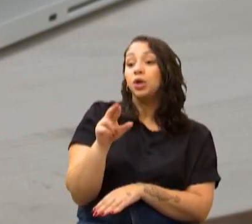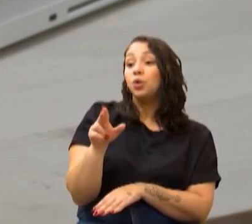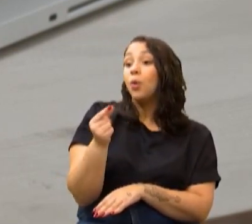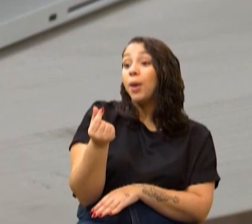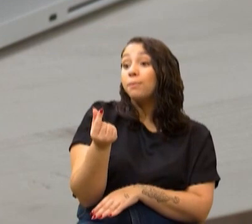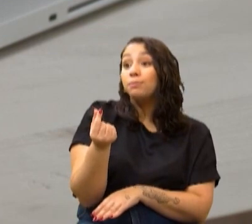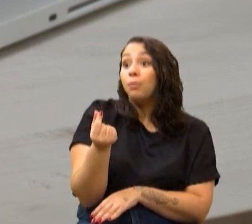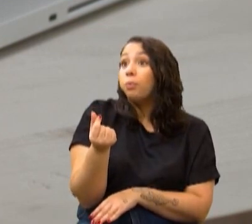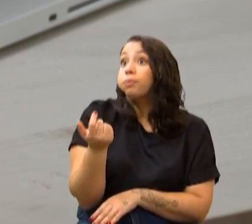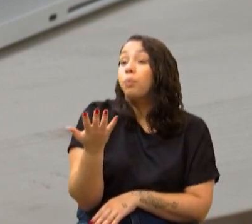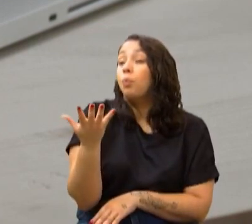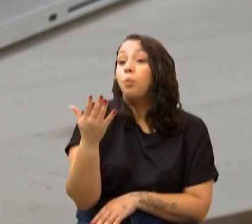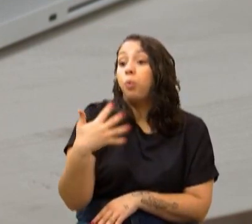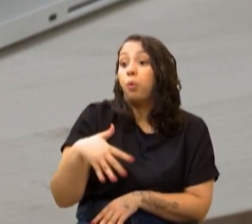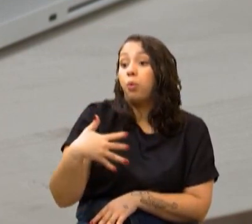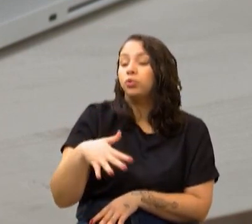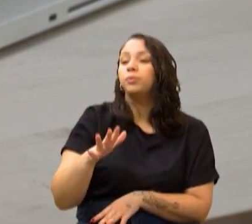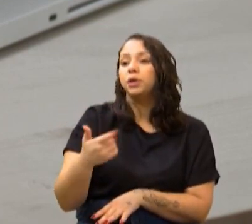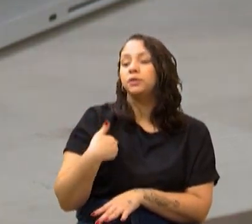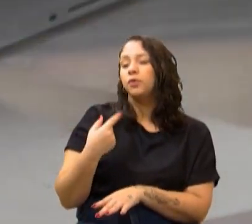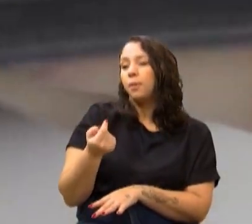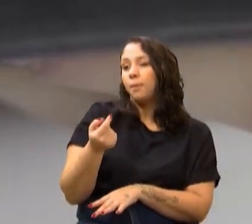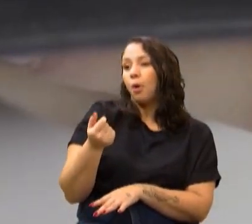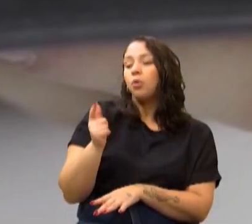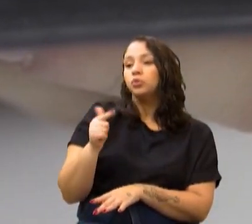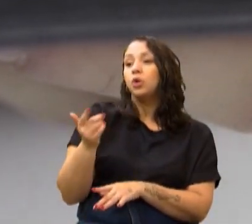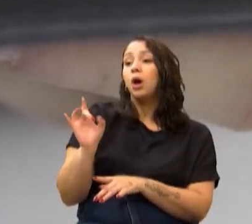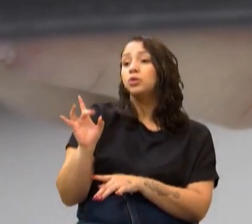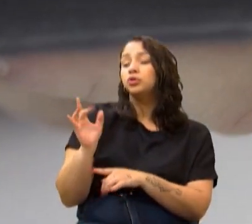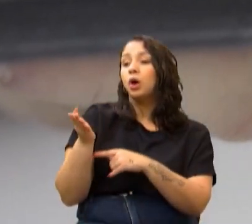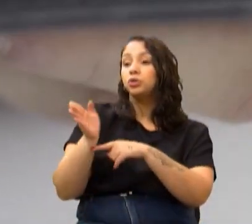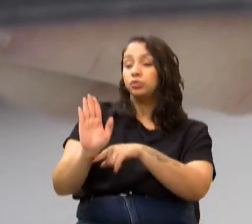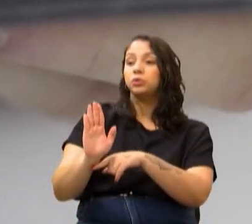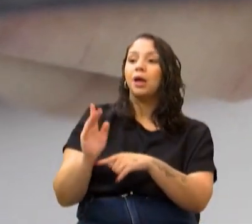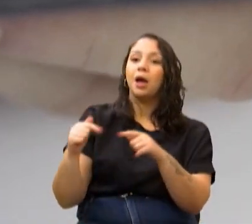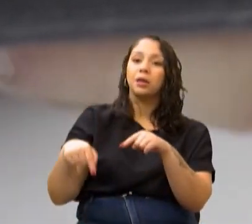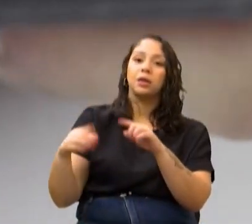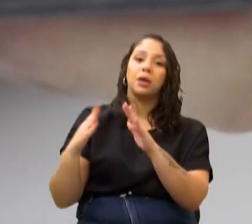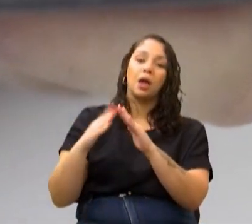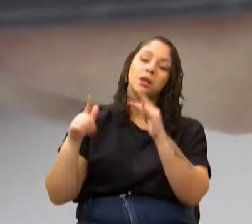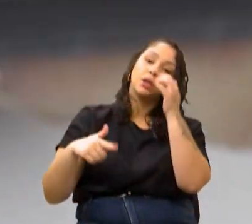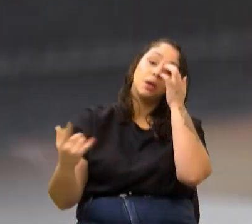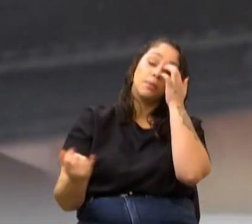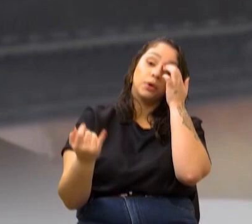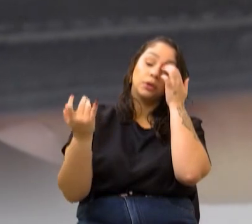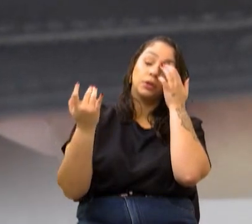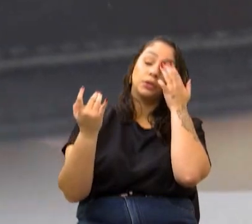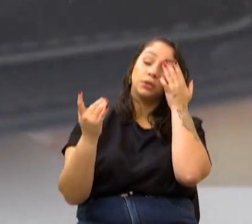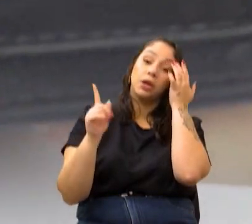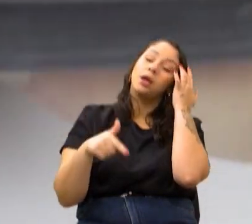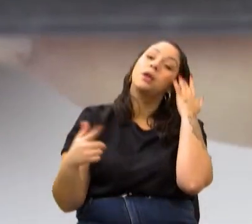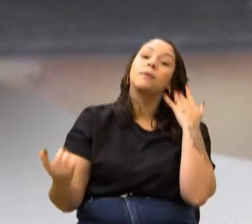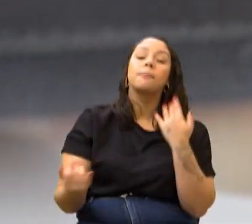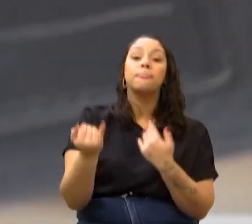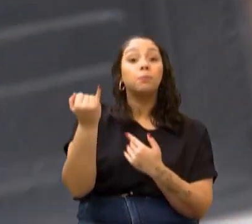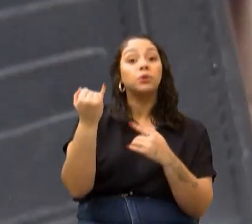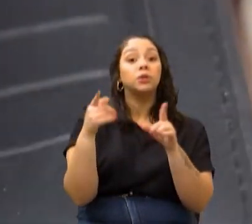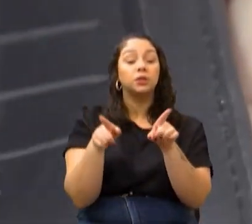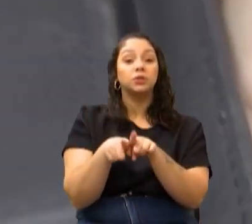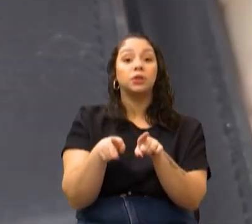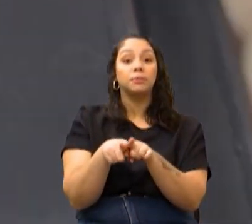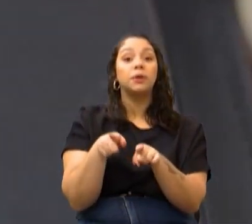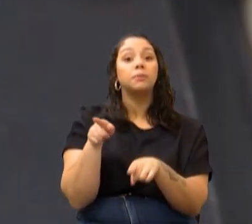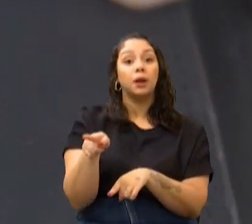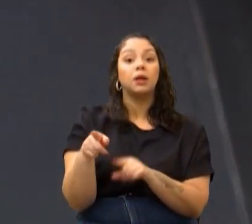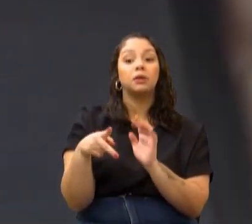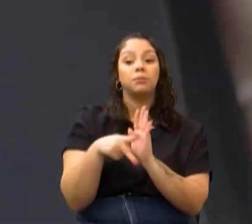muito, mas tá aqui um pouquinho, né, da minha ajuda, né? Contribuição dentro de casa, eu acho que é importante. Isso é